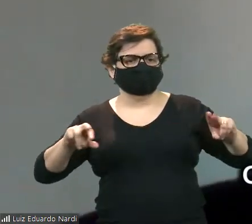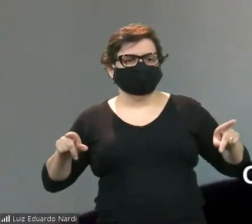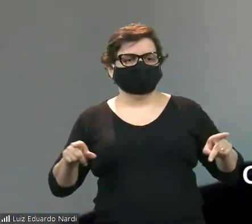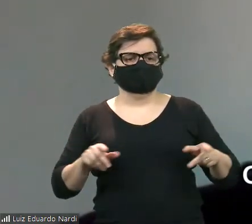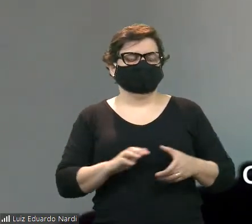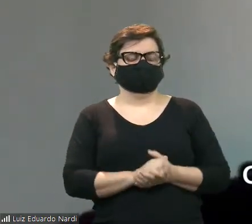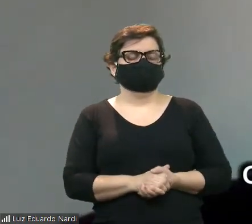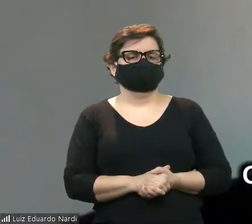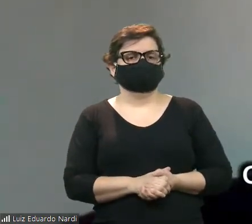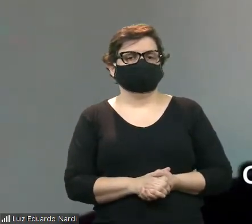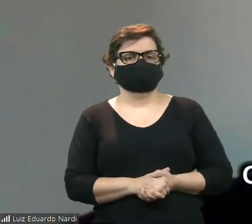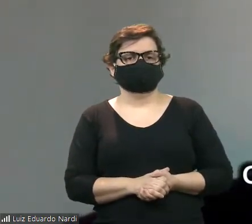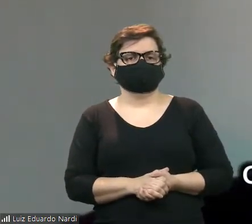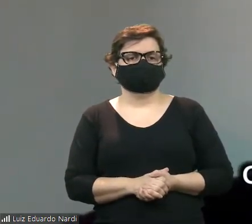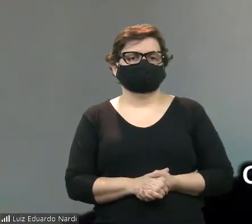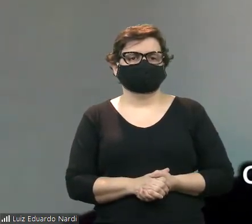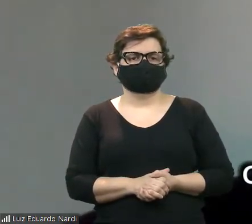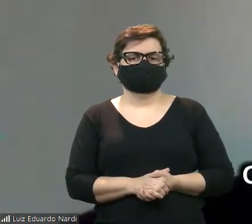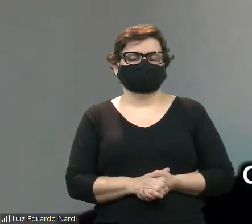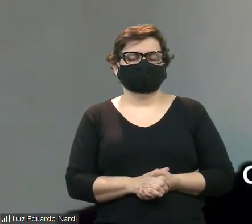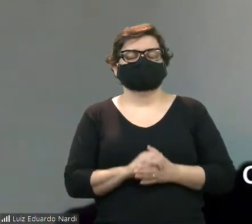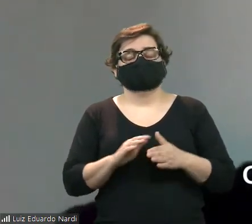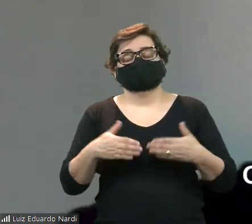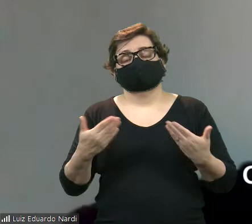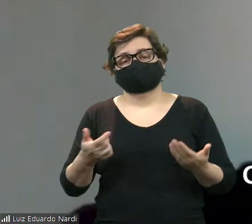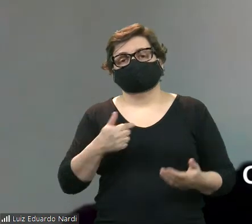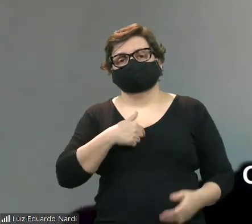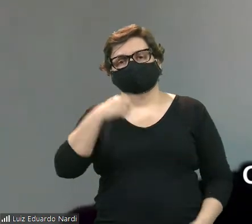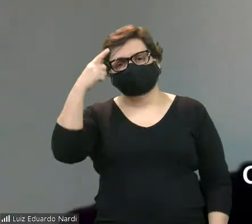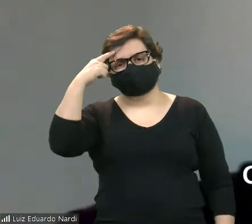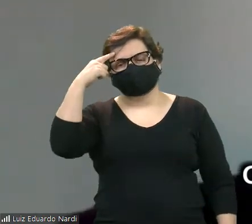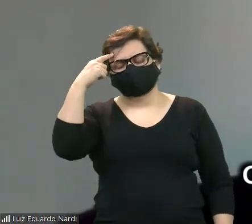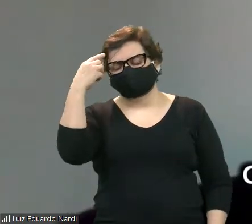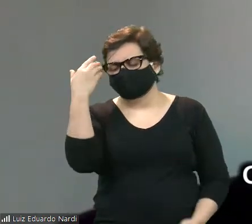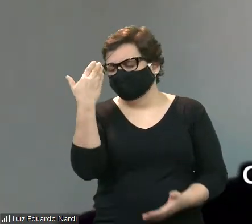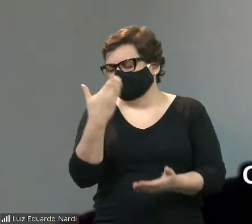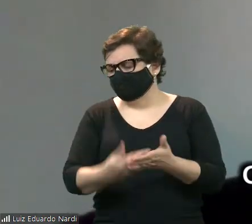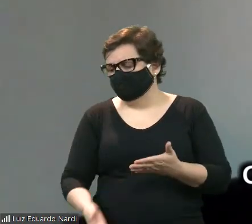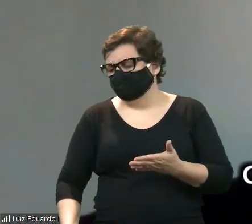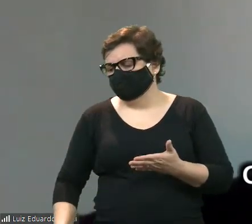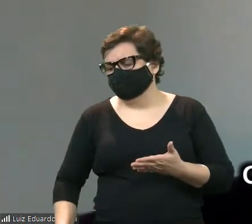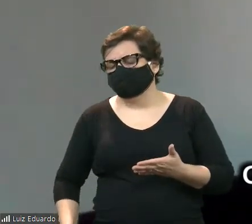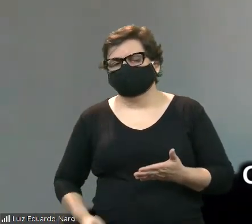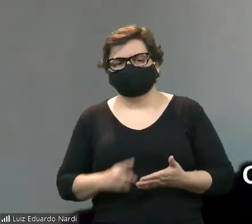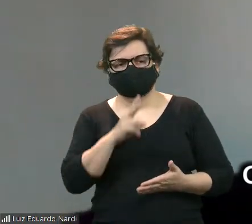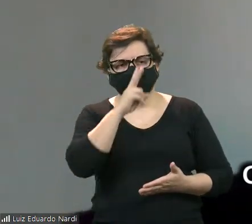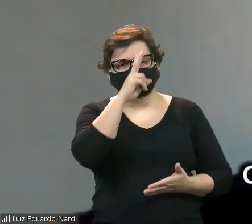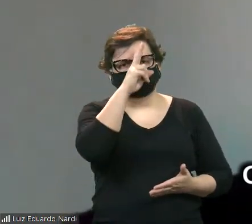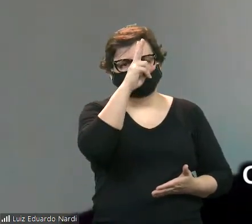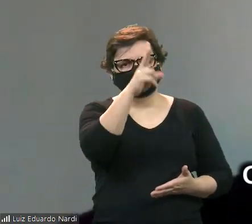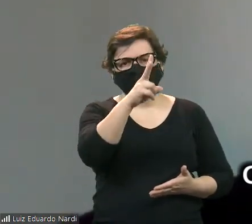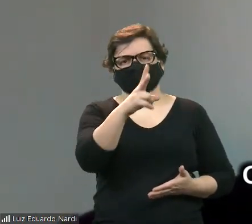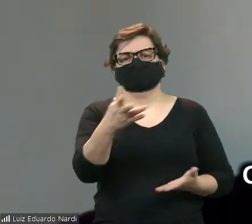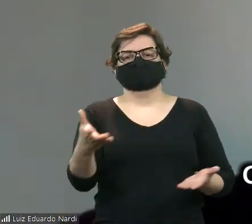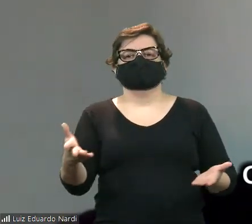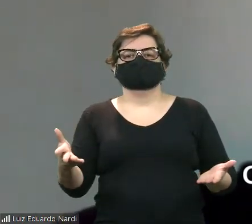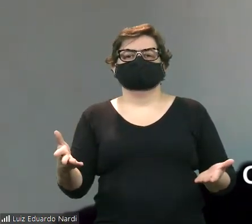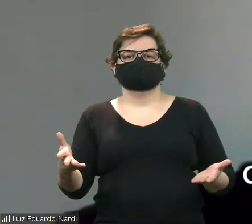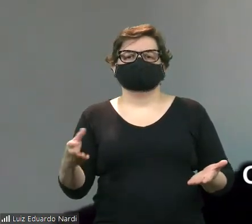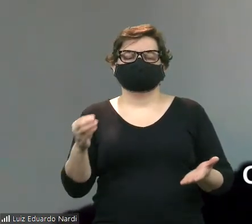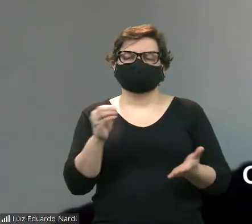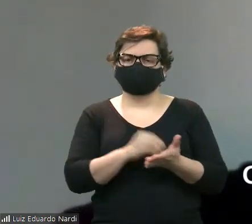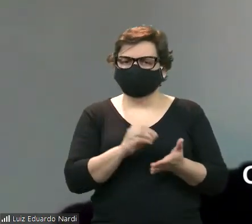não acho que é uma perda de energia isto. Isto falta,